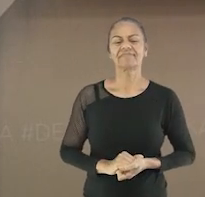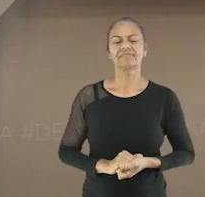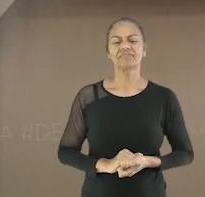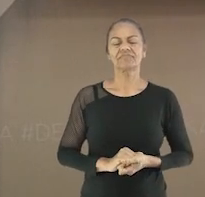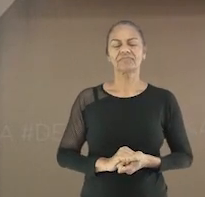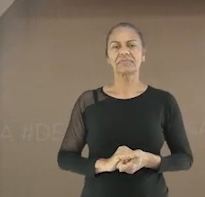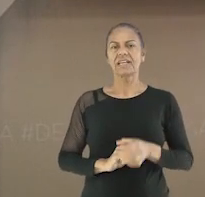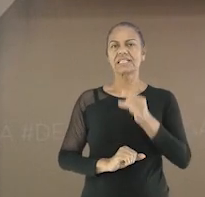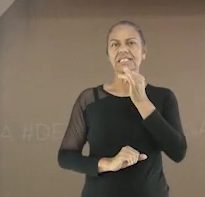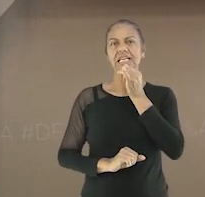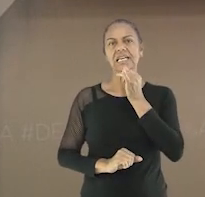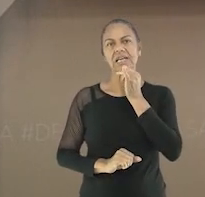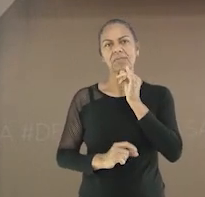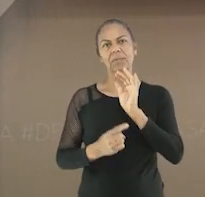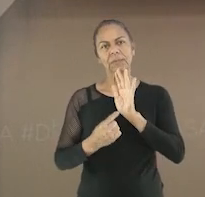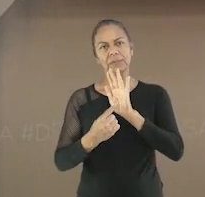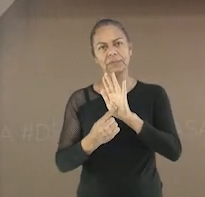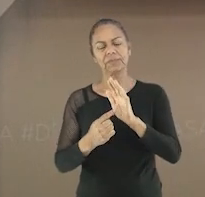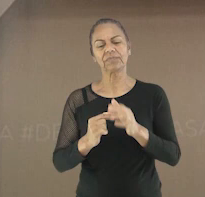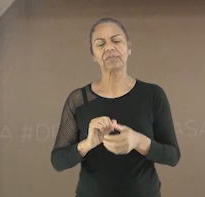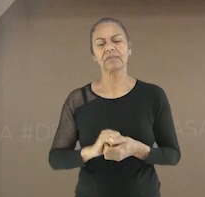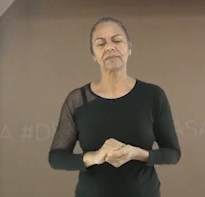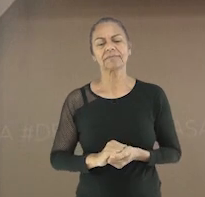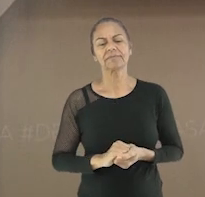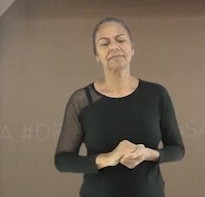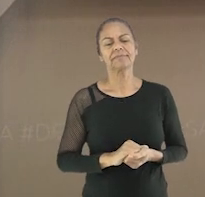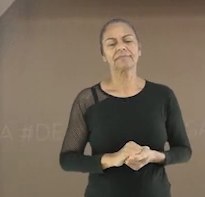alguns exemplos, acompanhem aí.